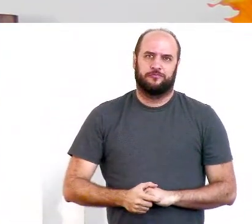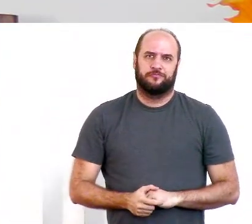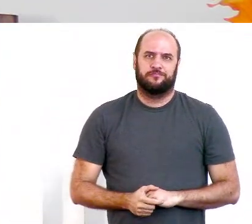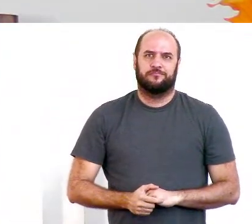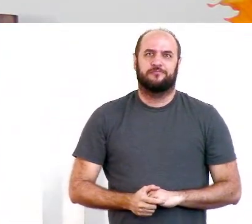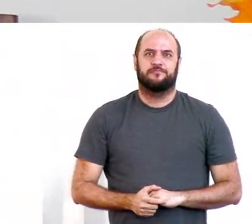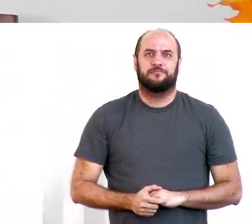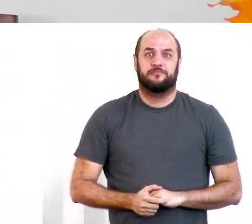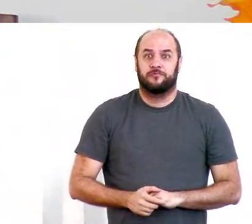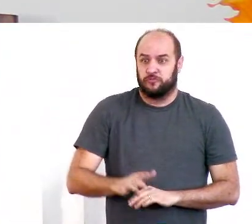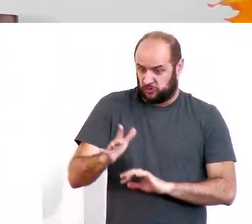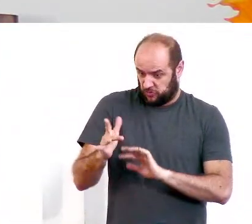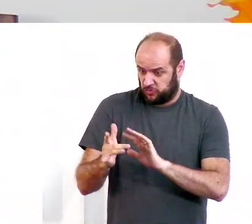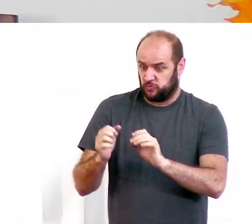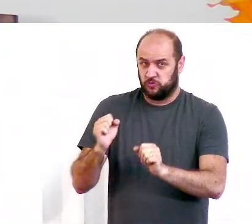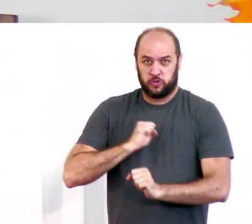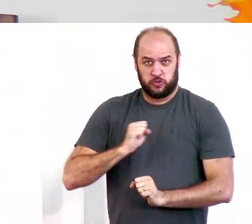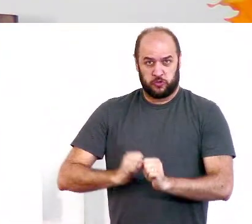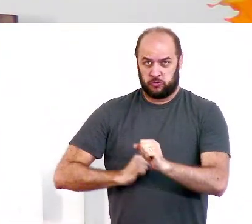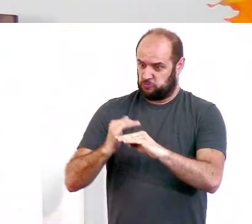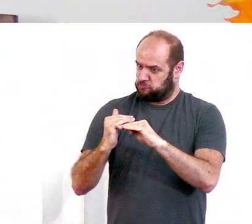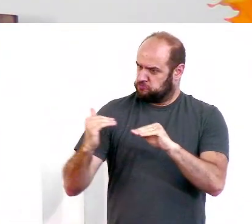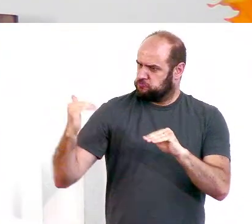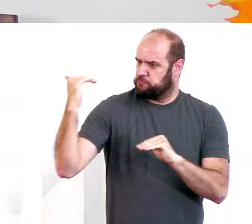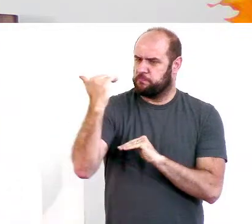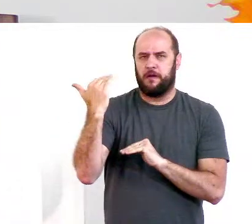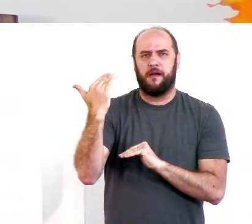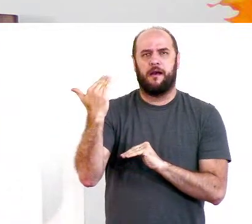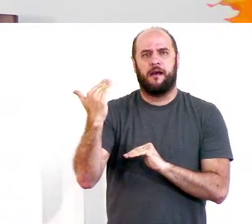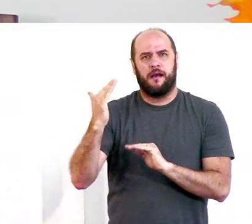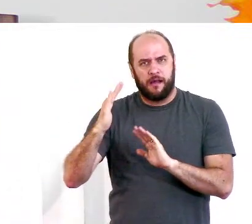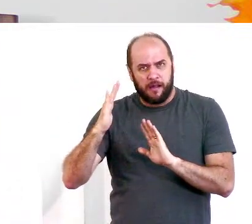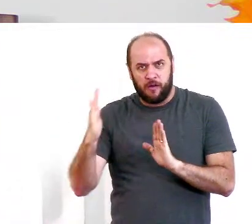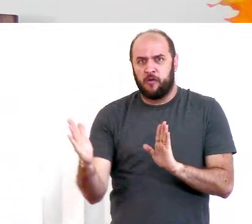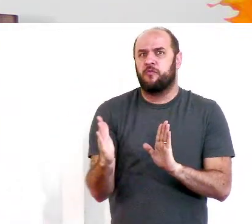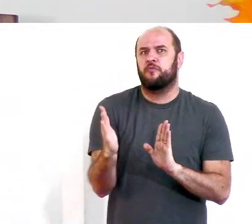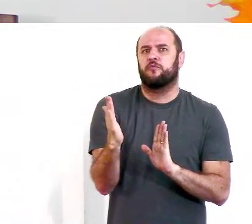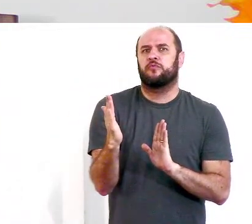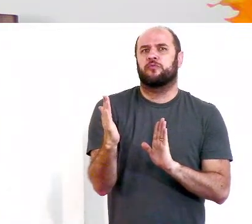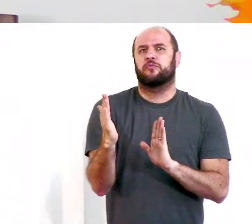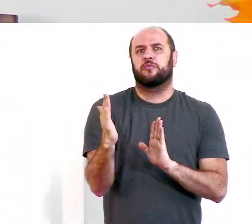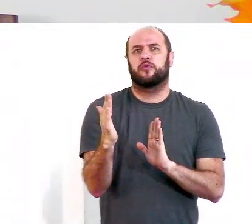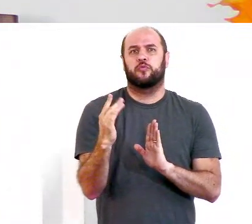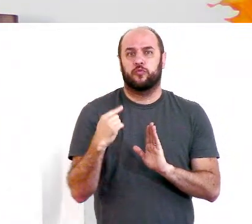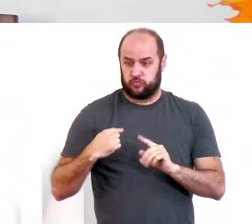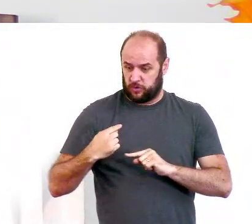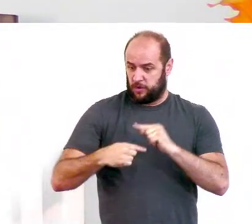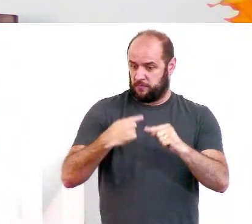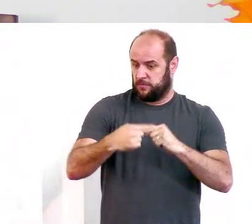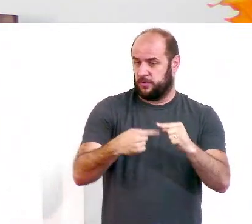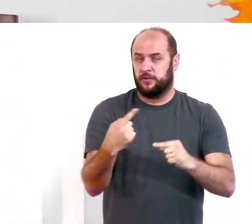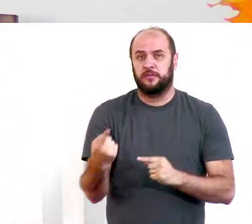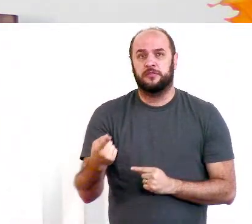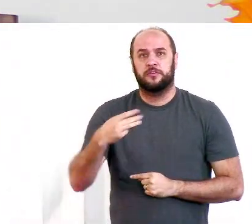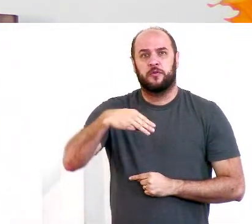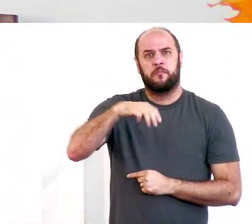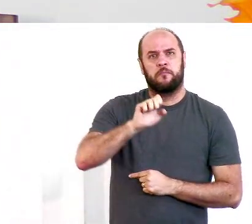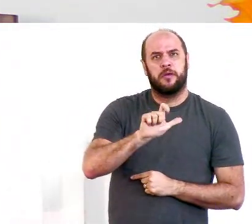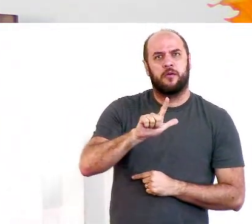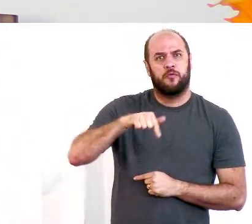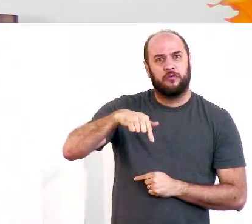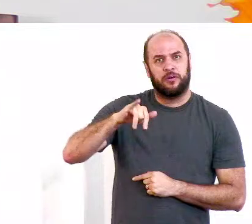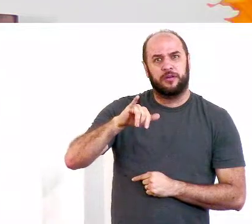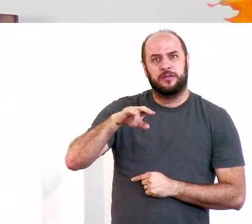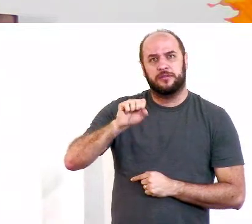se tornado sumo sacerdote para sempre, segundo a ordem de Melquisedeque. É Ele assentado à destra de